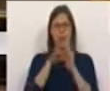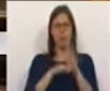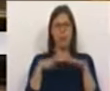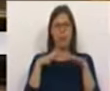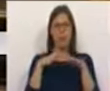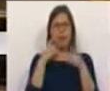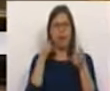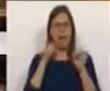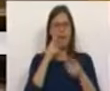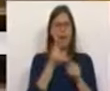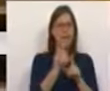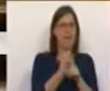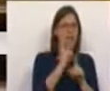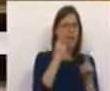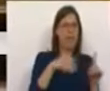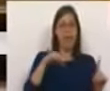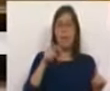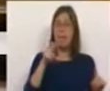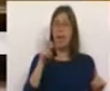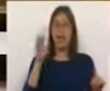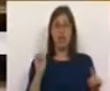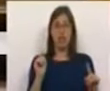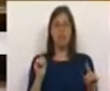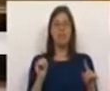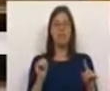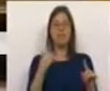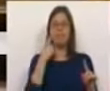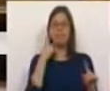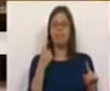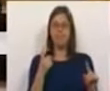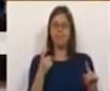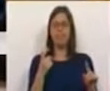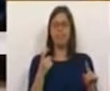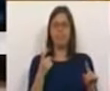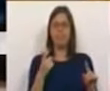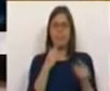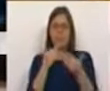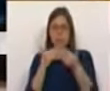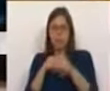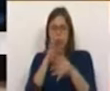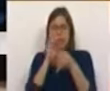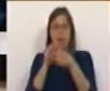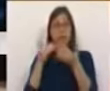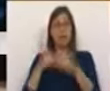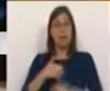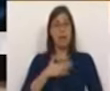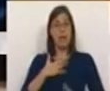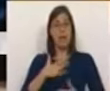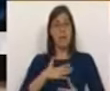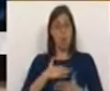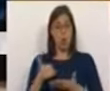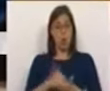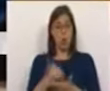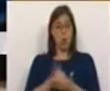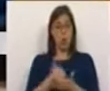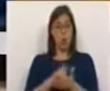de reavaliação dos ativos e do PERS permitiu verificar que um conjunto restrito de grandes empresas com